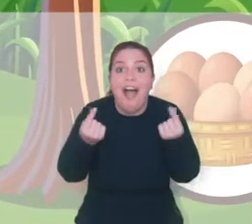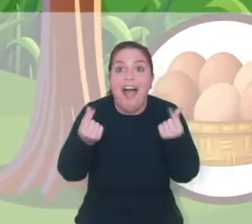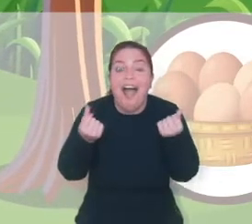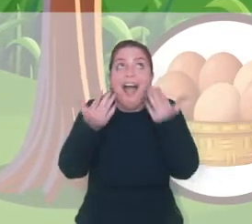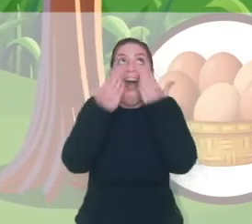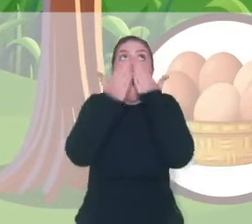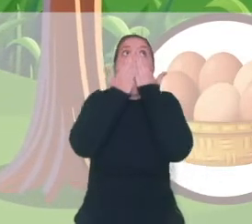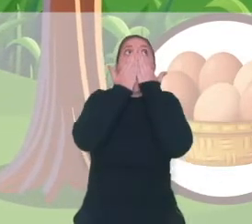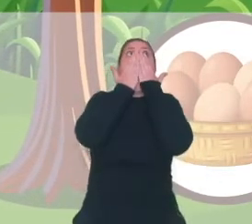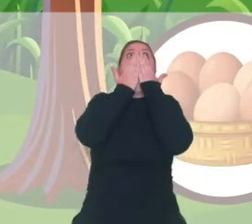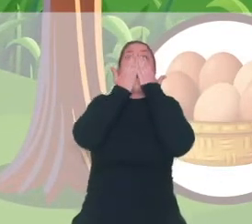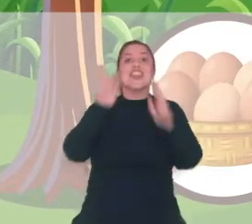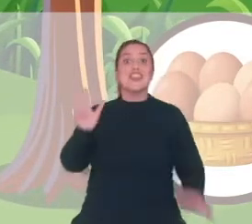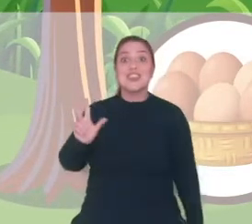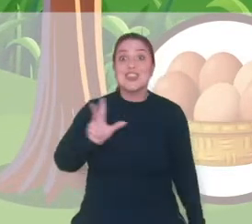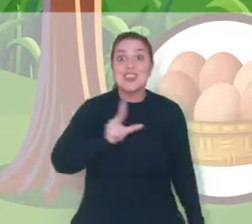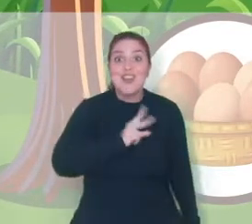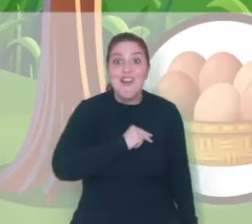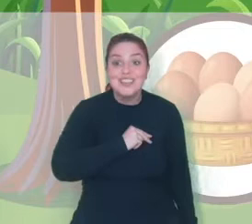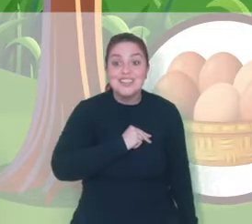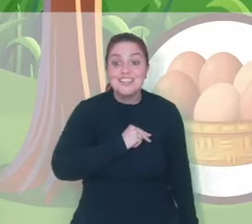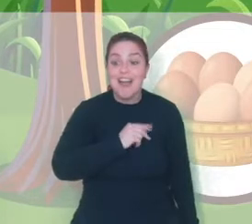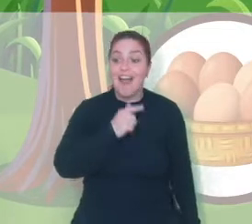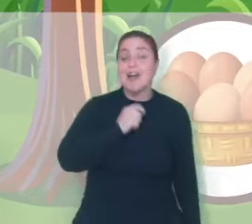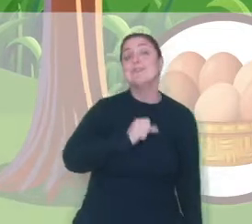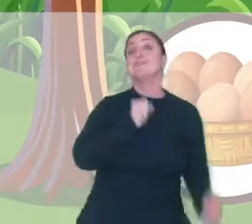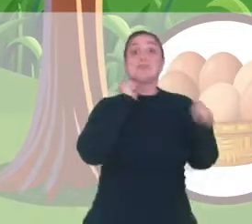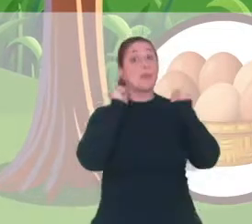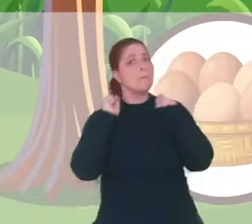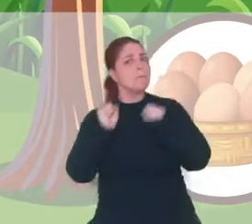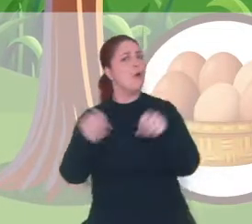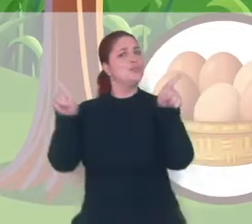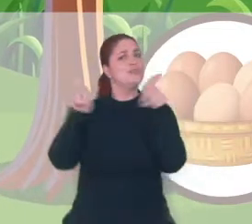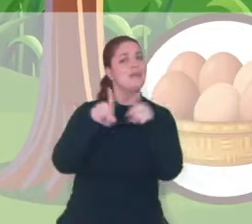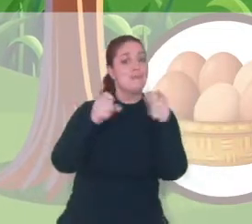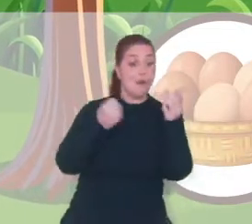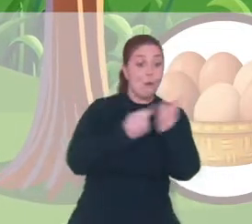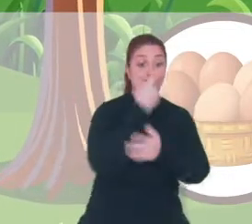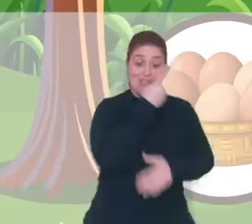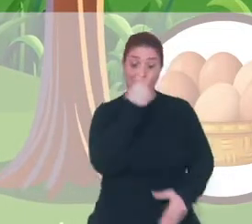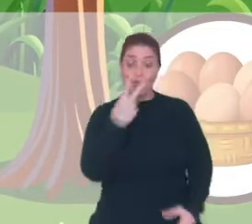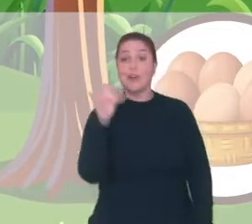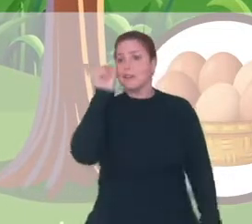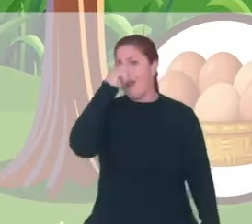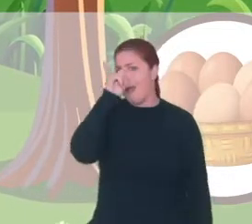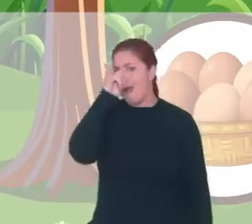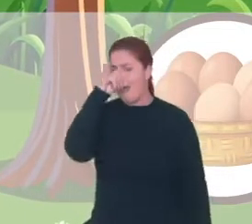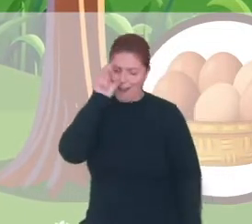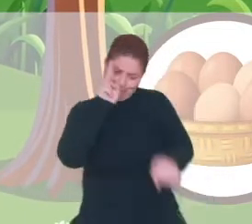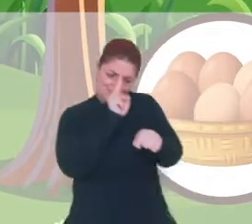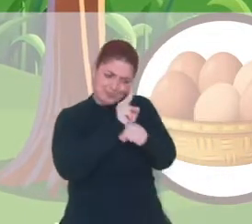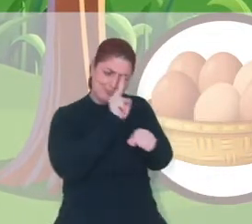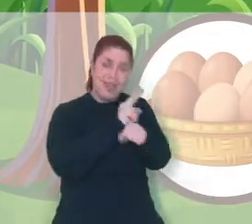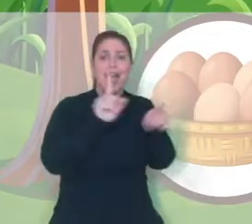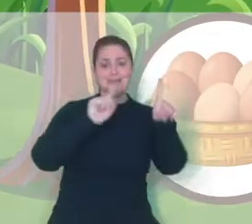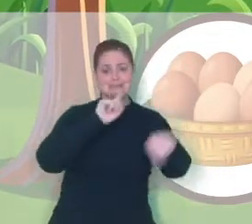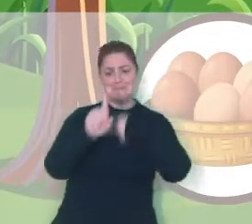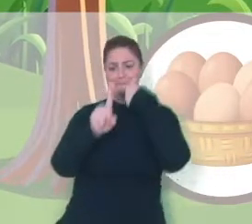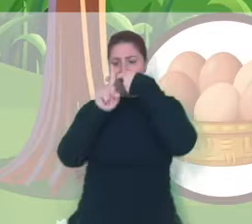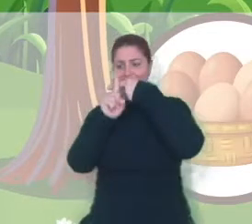cruzeiros! Nossa! Posso então comprar 12 portas de cria e mais